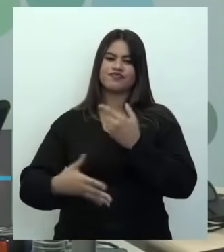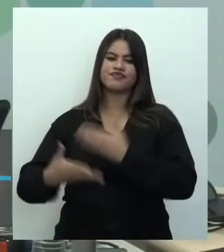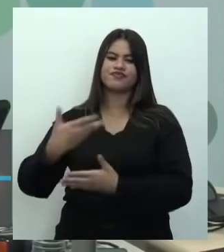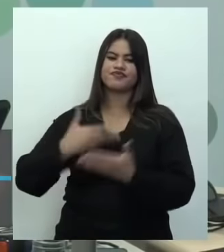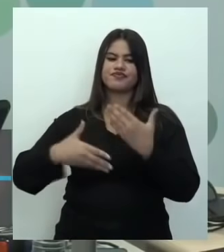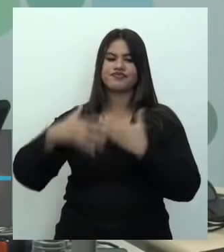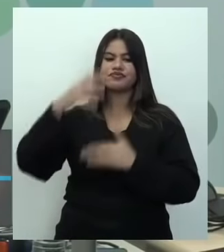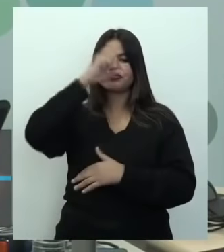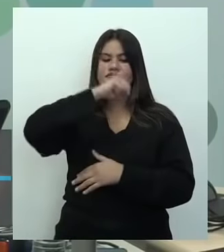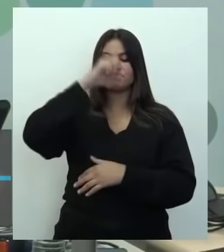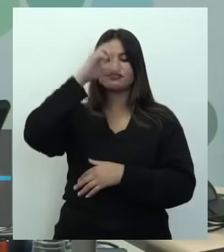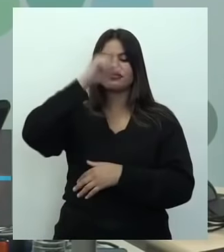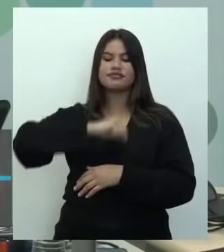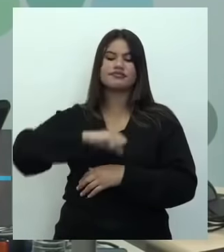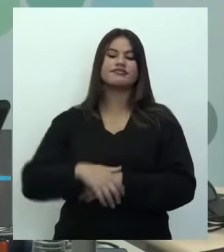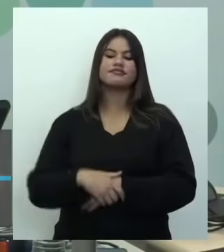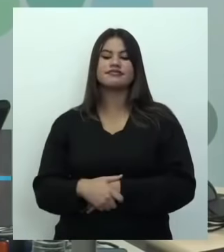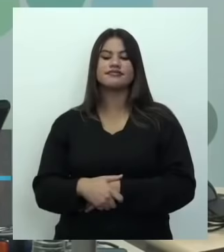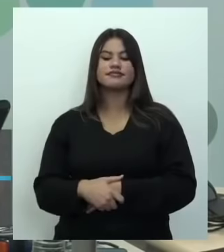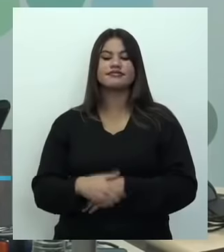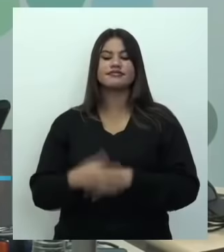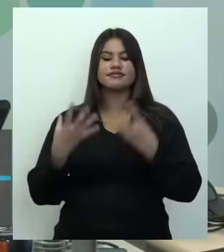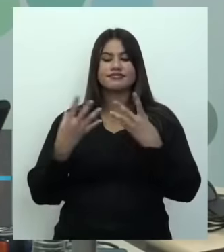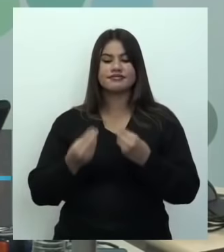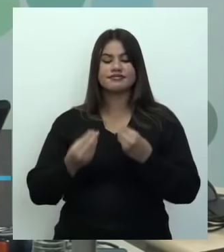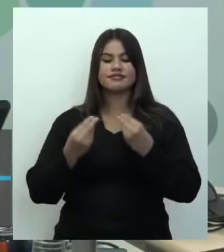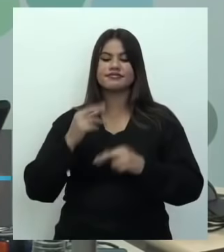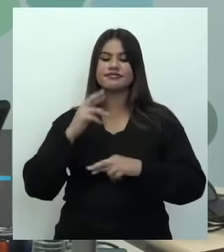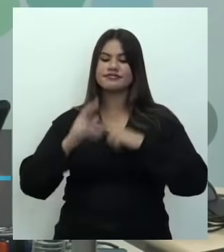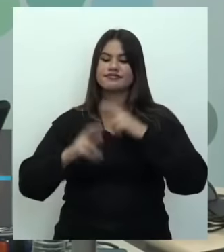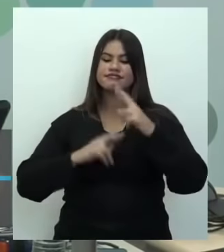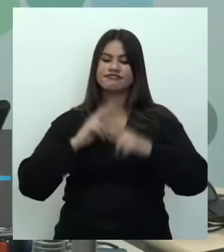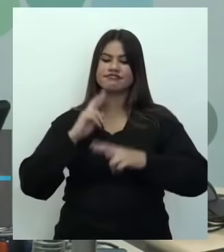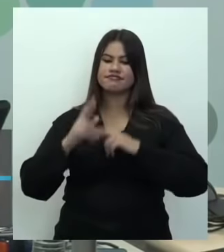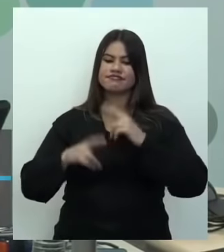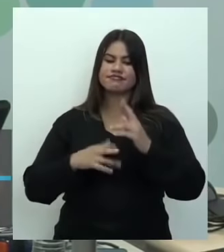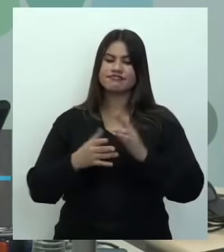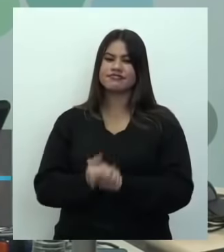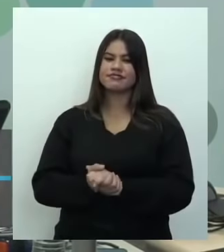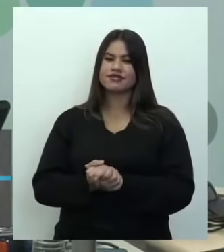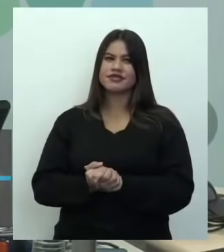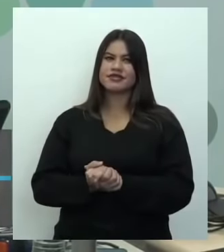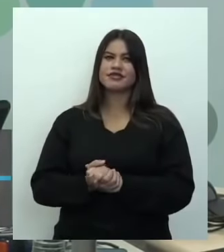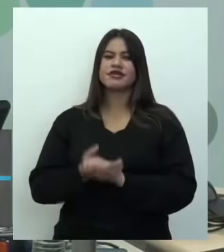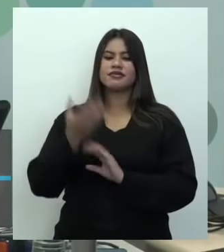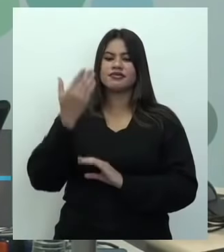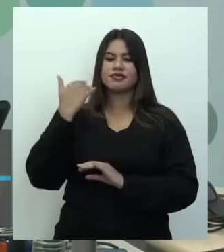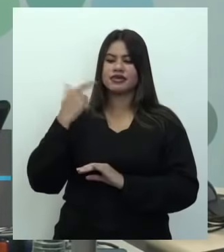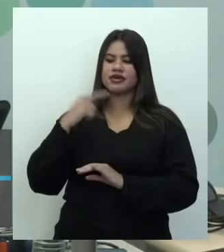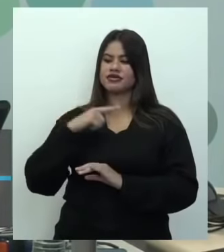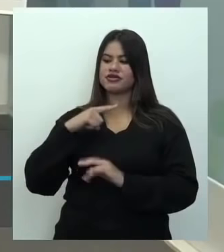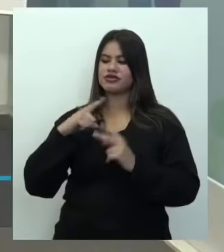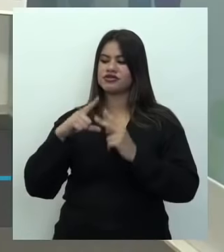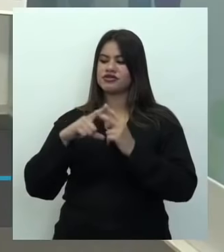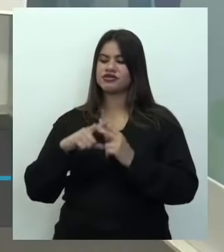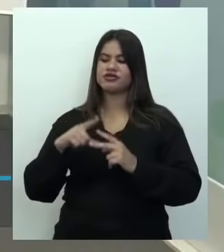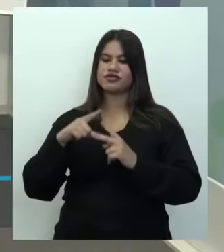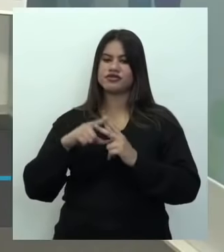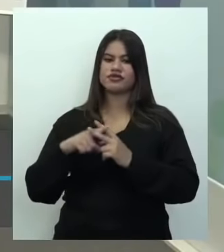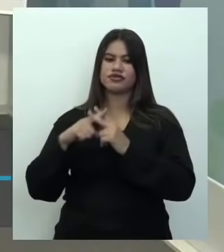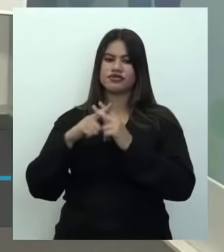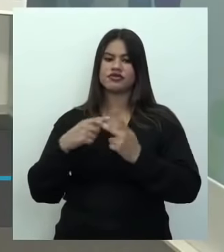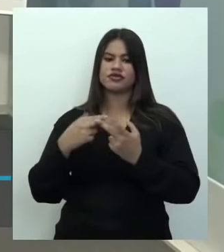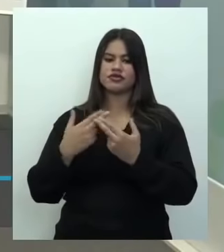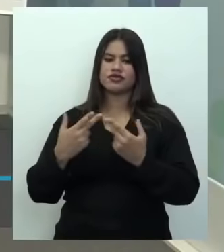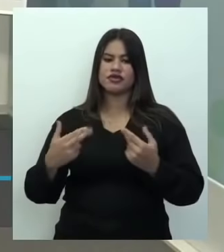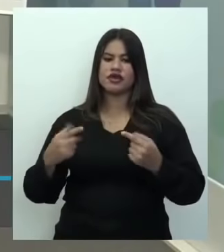a maioria dos nossos estudantes responderam que realmente eles tinham outros instrumentos, né, outras possibilidades